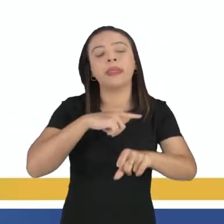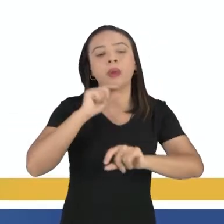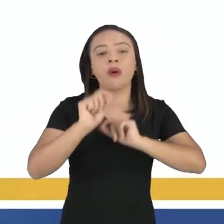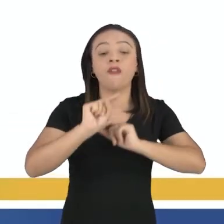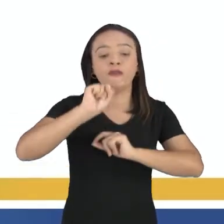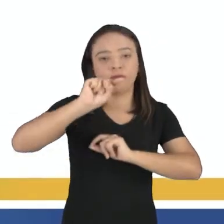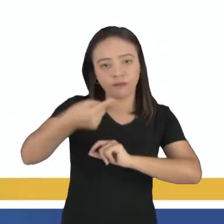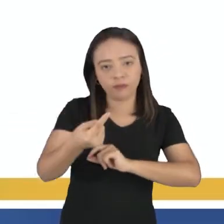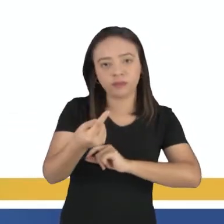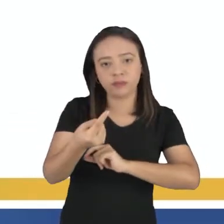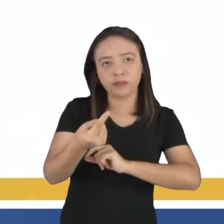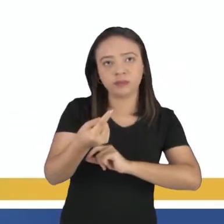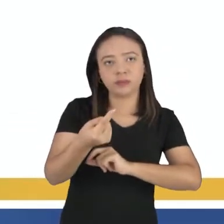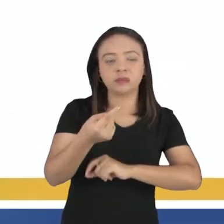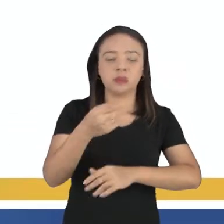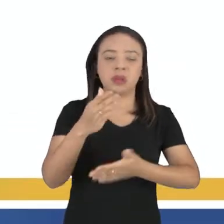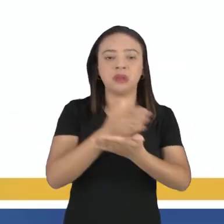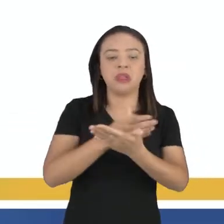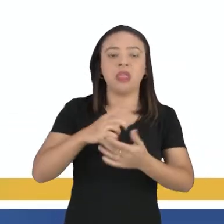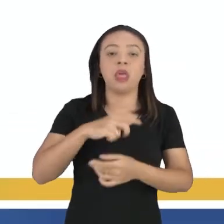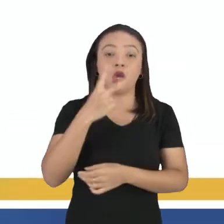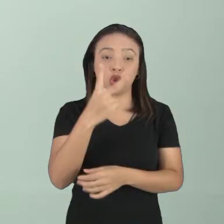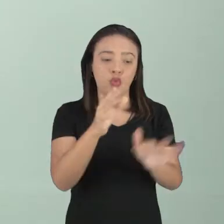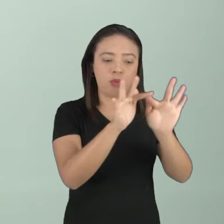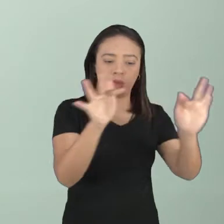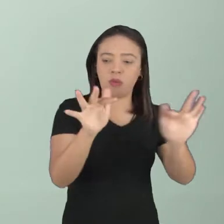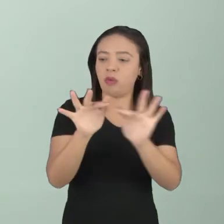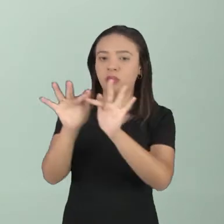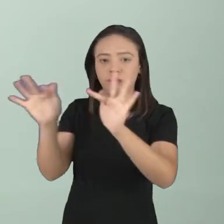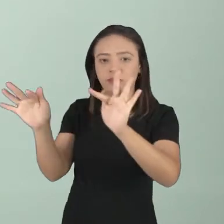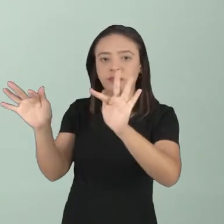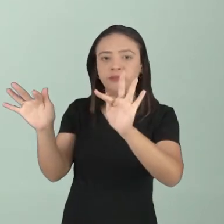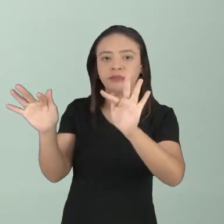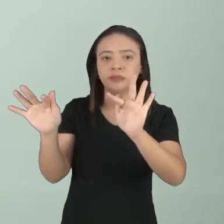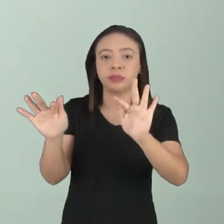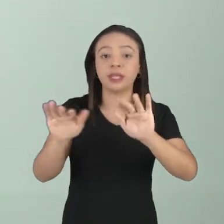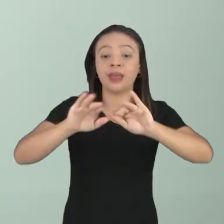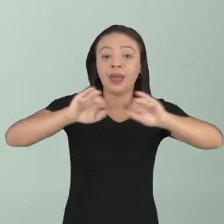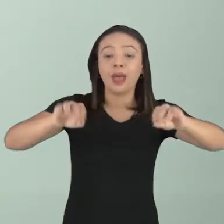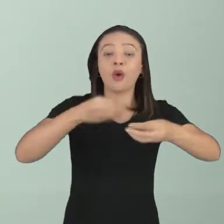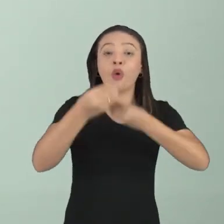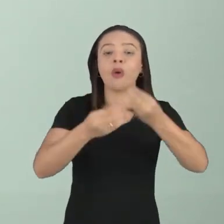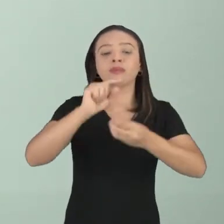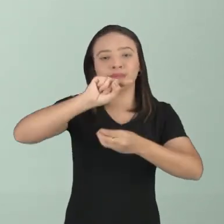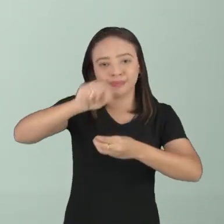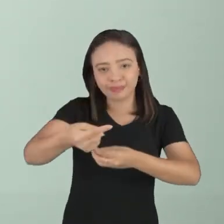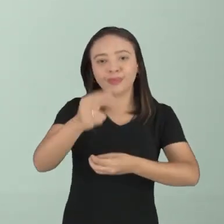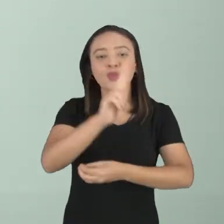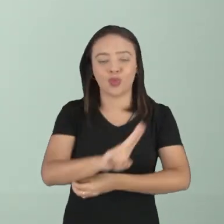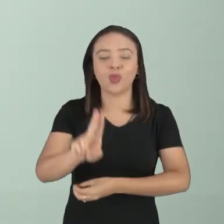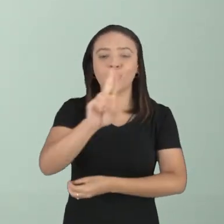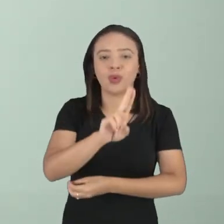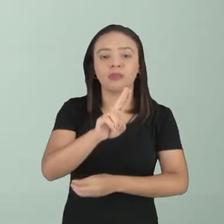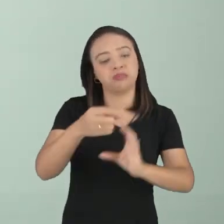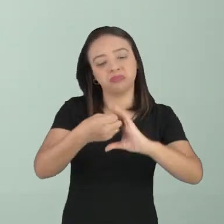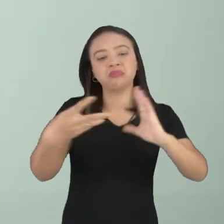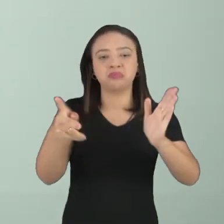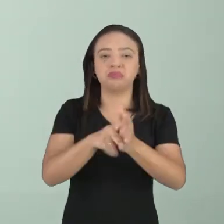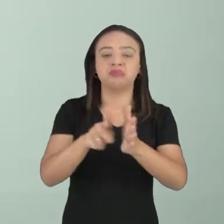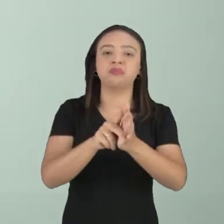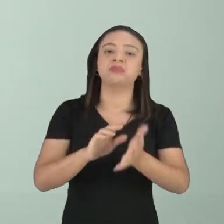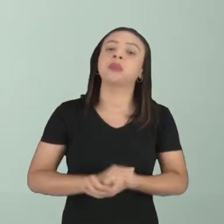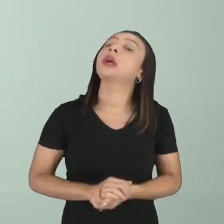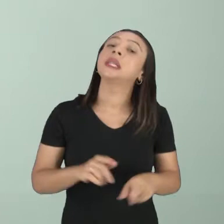né? Elas vêm ali, vem duas orações ali presentes, né, naquele período, separadas por vírgula, tá? É uma